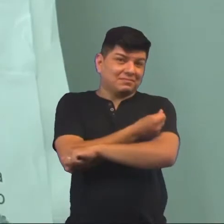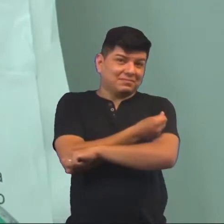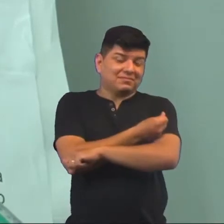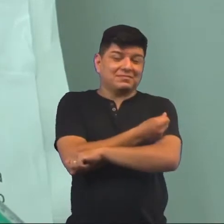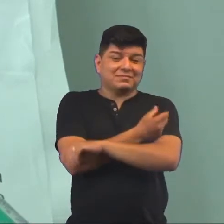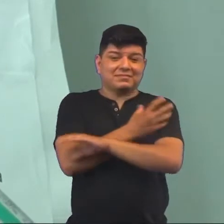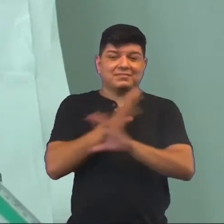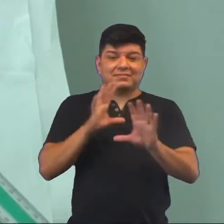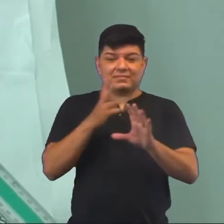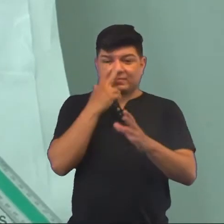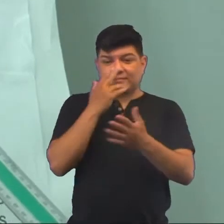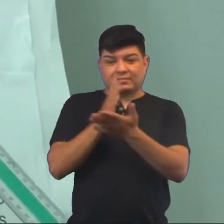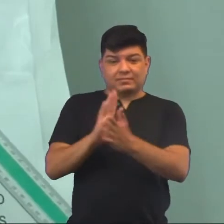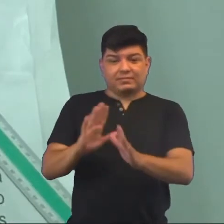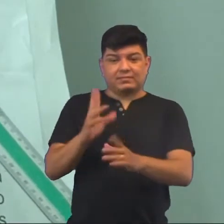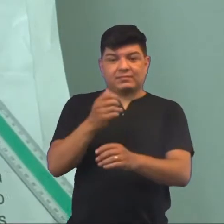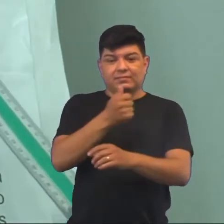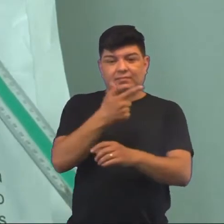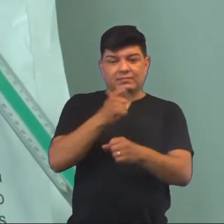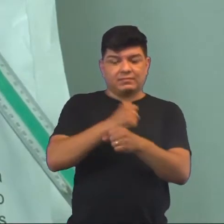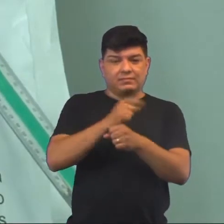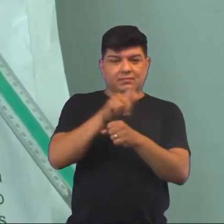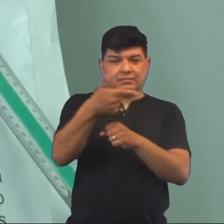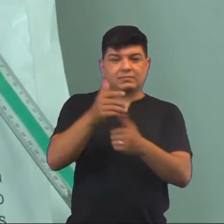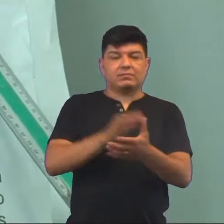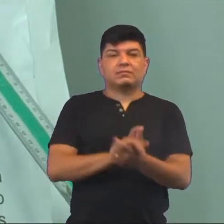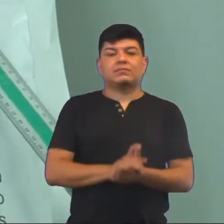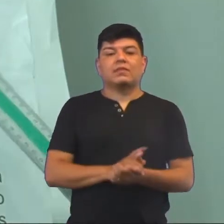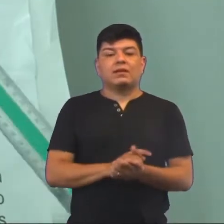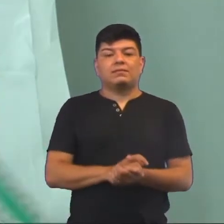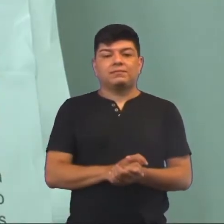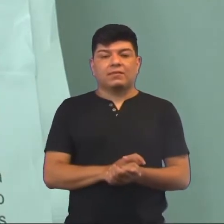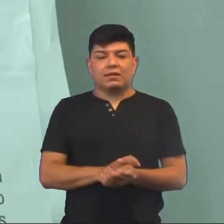vacinação, estava erradicada 12 anos depois.